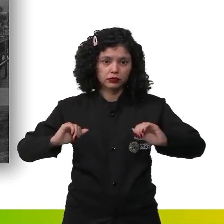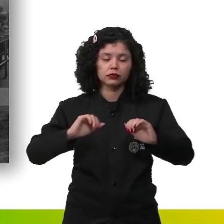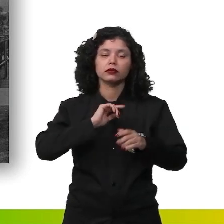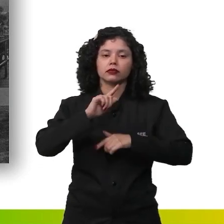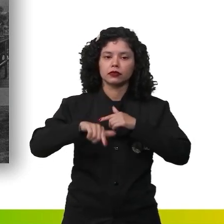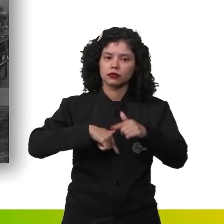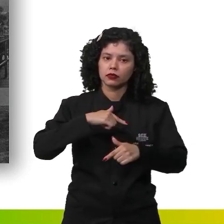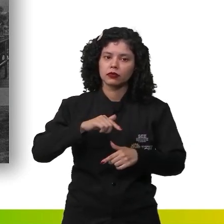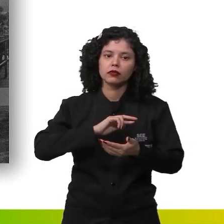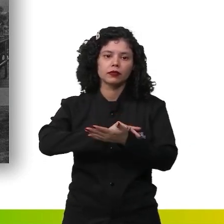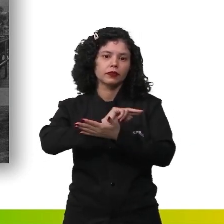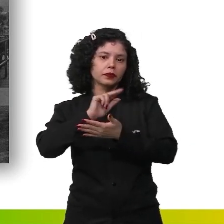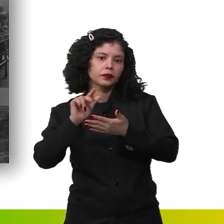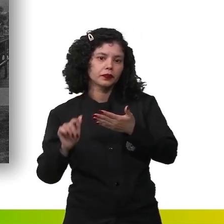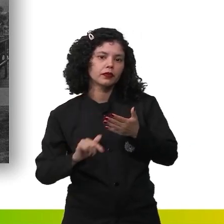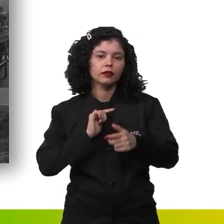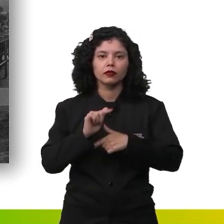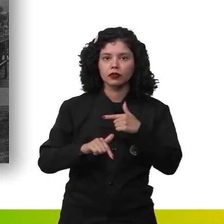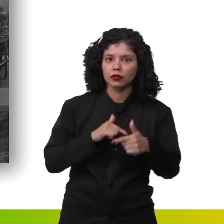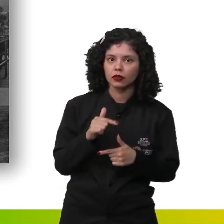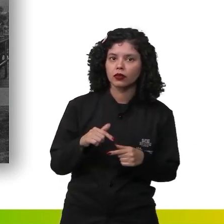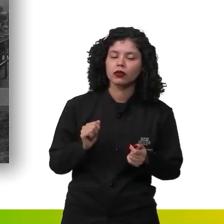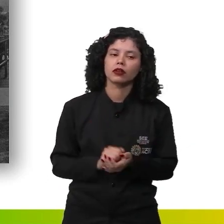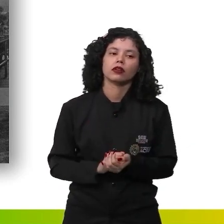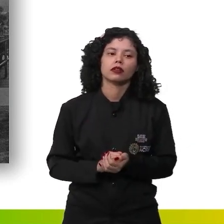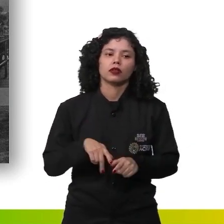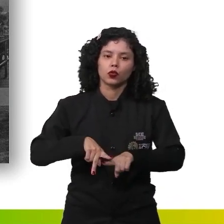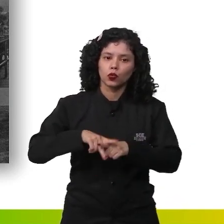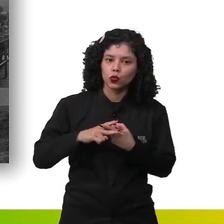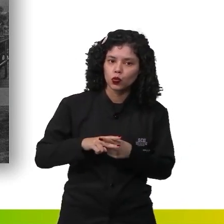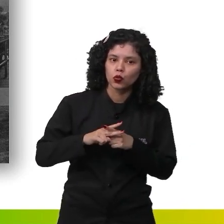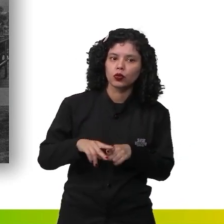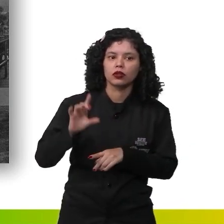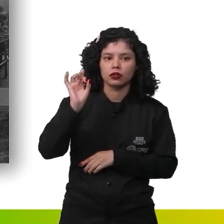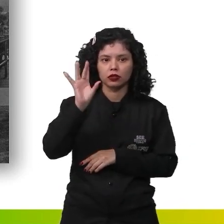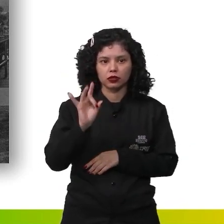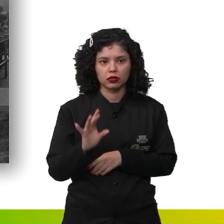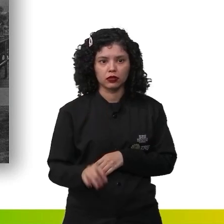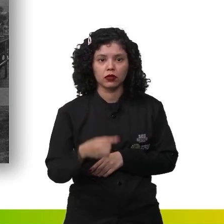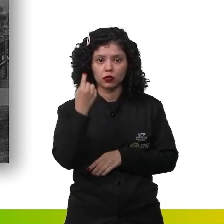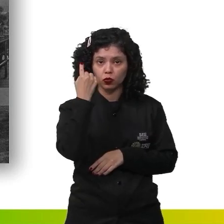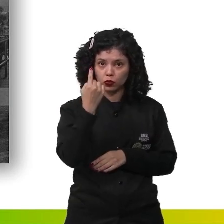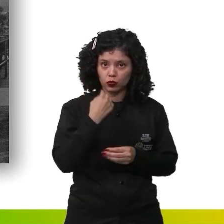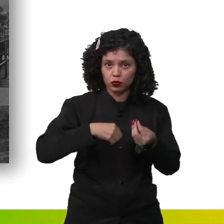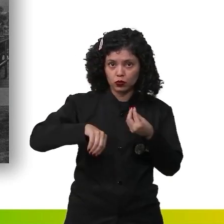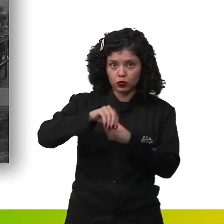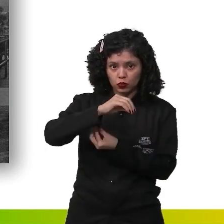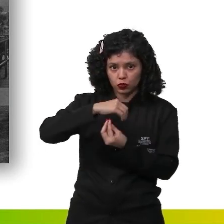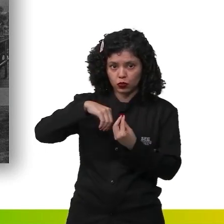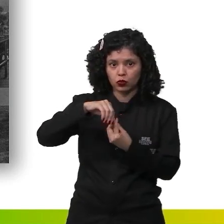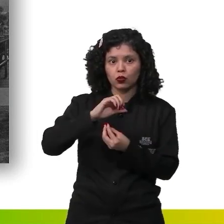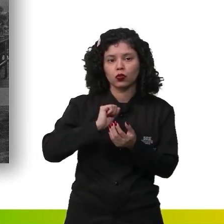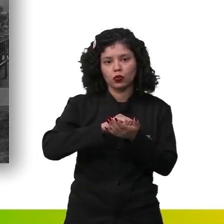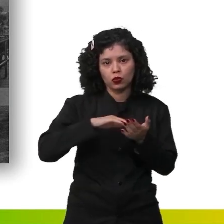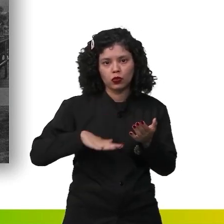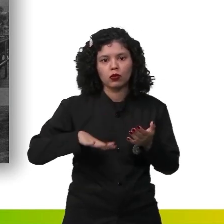trabalho. Há vários trabalhadores nessa linha de montagem, cada um envolvido em uma atividade